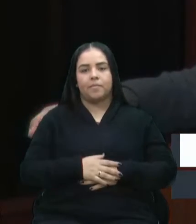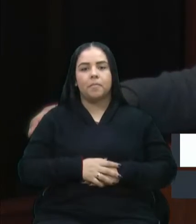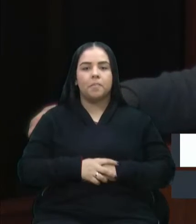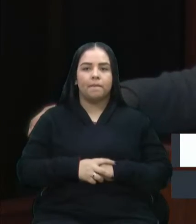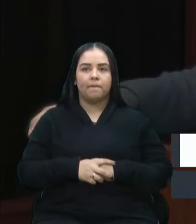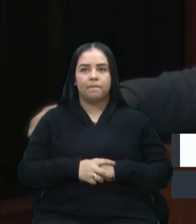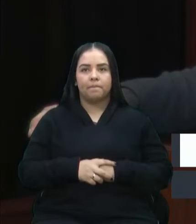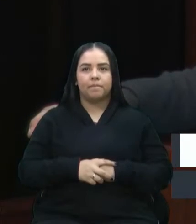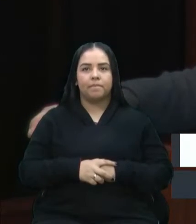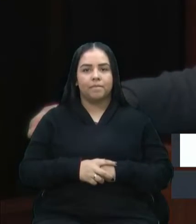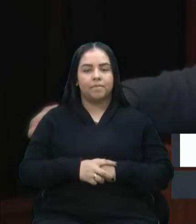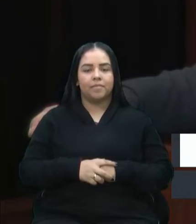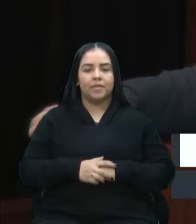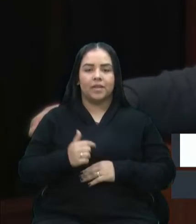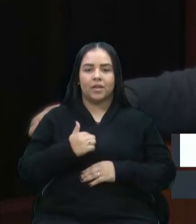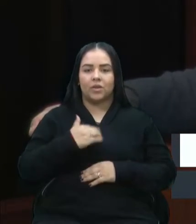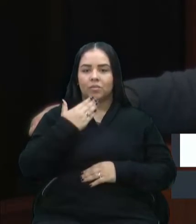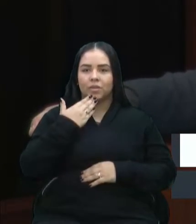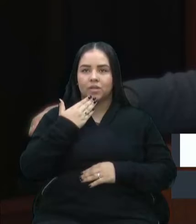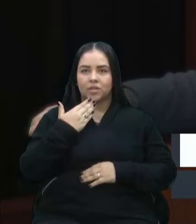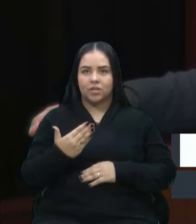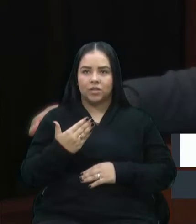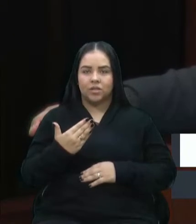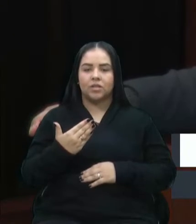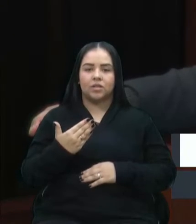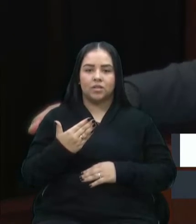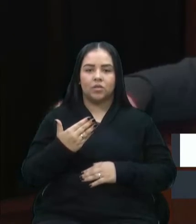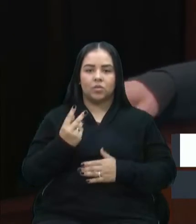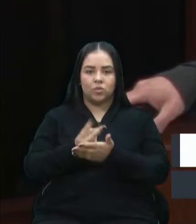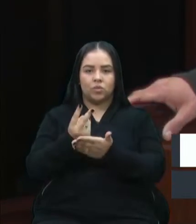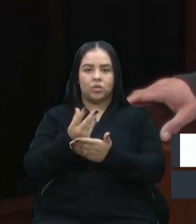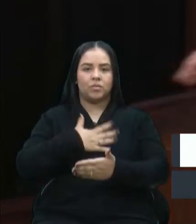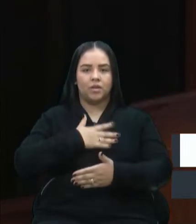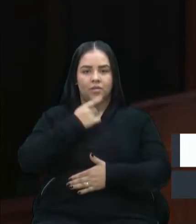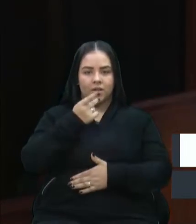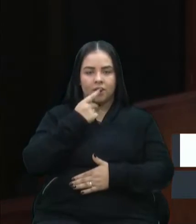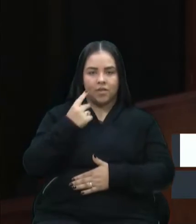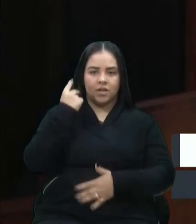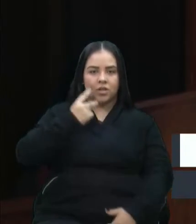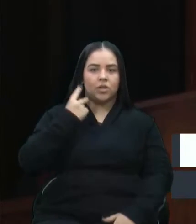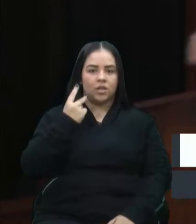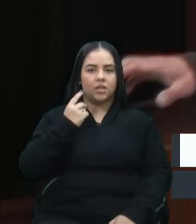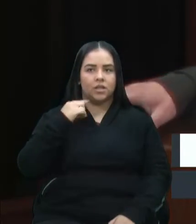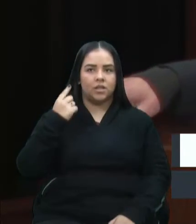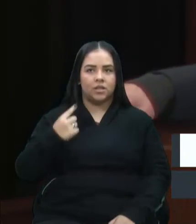Já vou pedir a sequência do meu espaço, vereadora Denise.